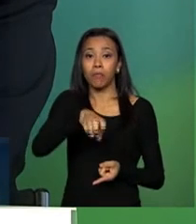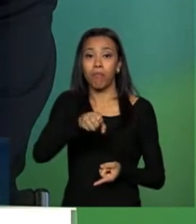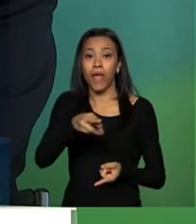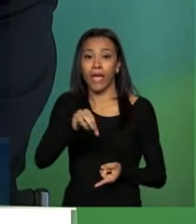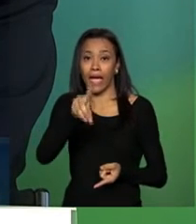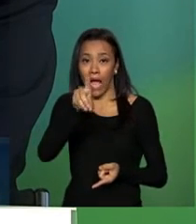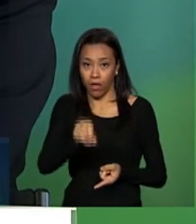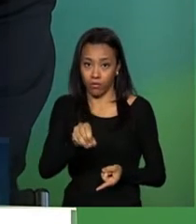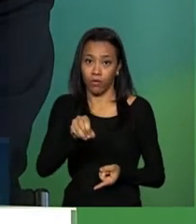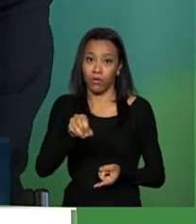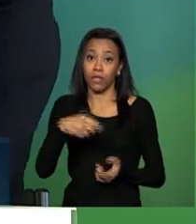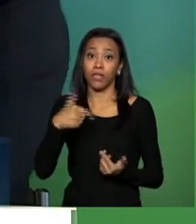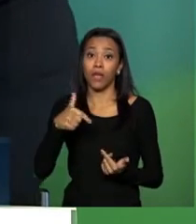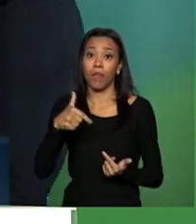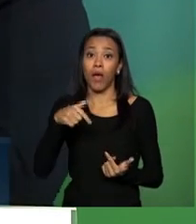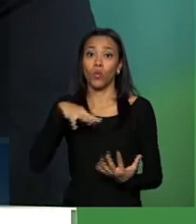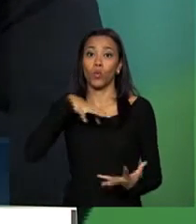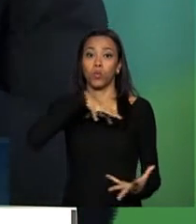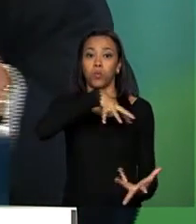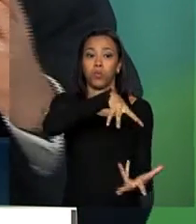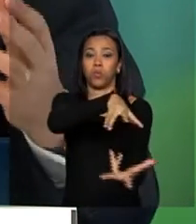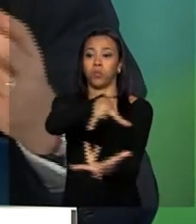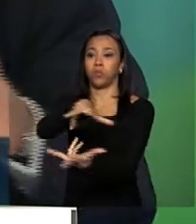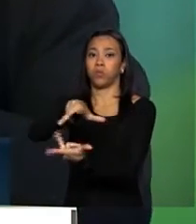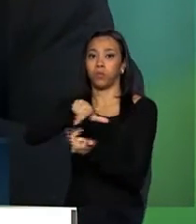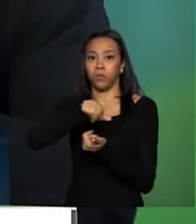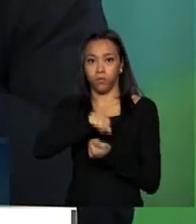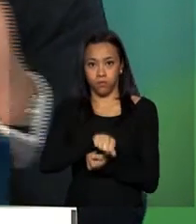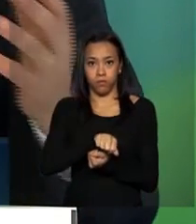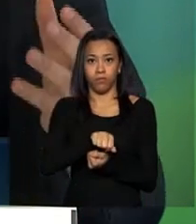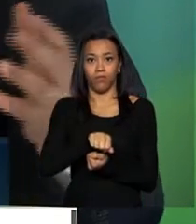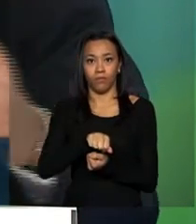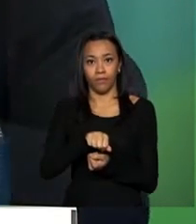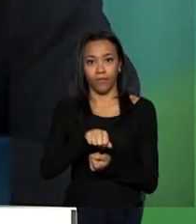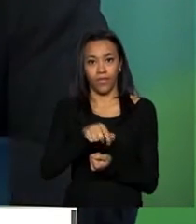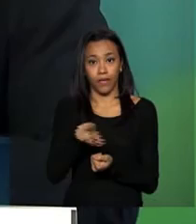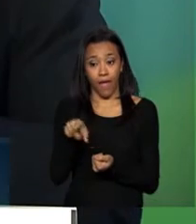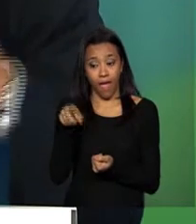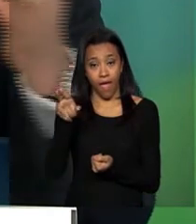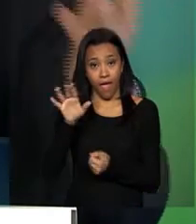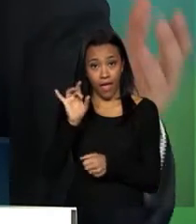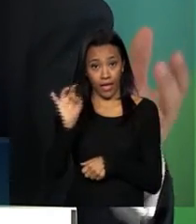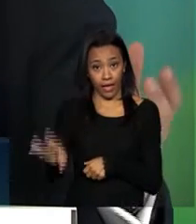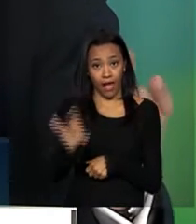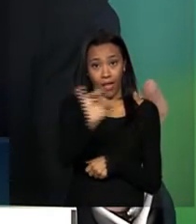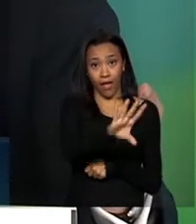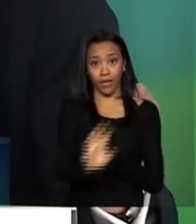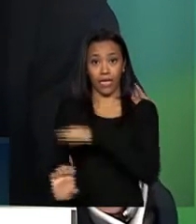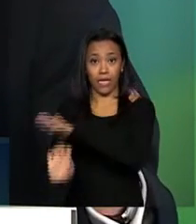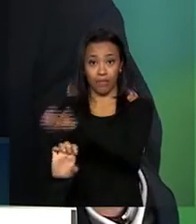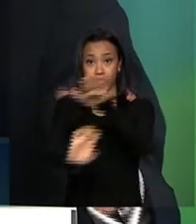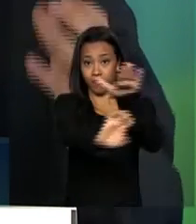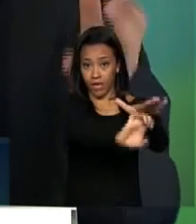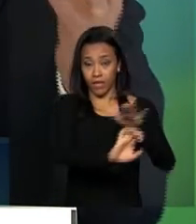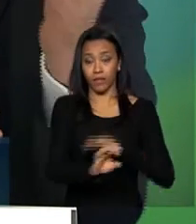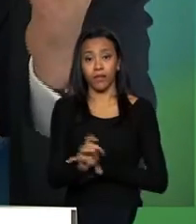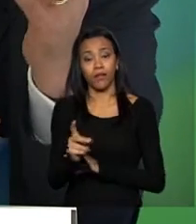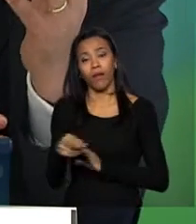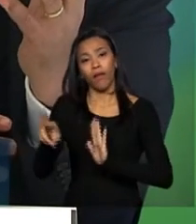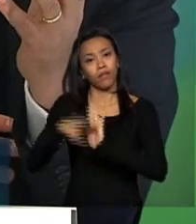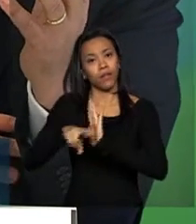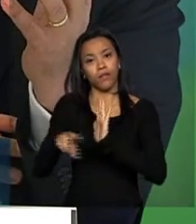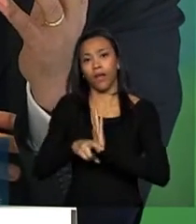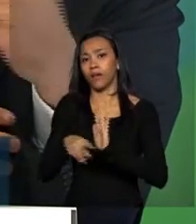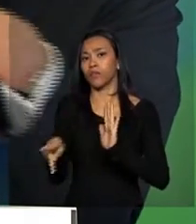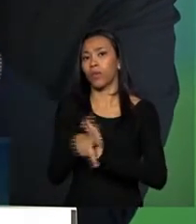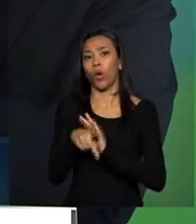atuam globalmente. Então, essas empresas definem, por exemplo, qual é a plataforma que vai atender